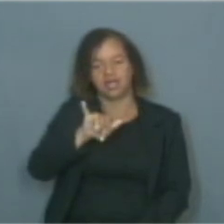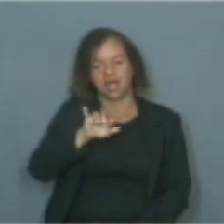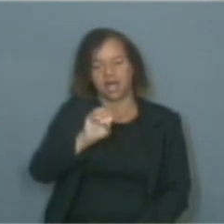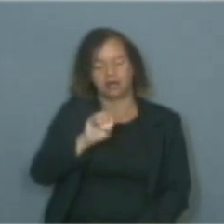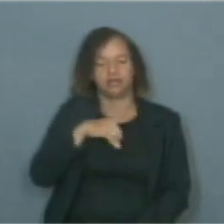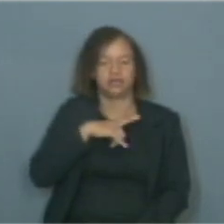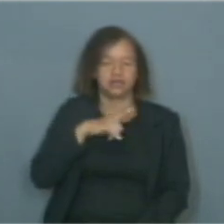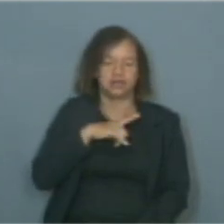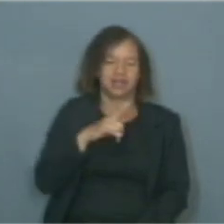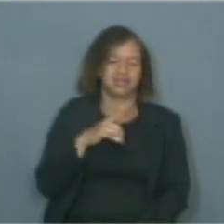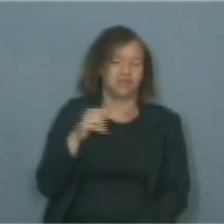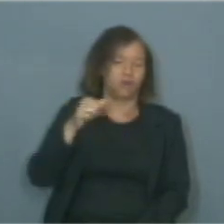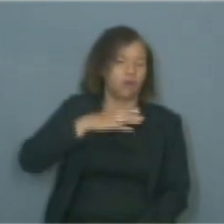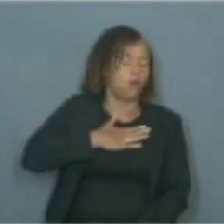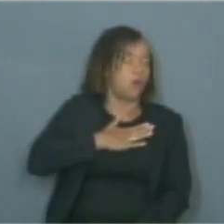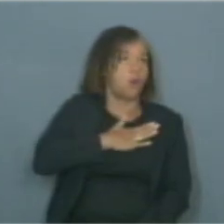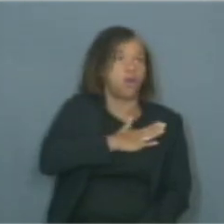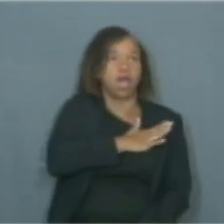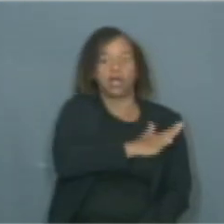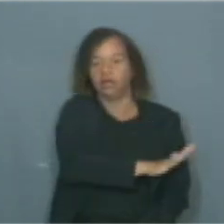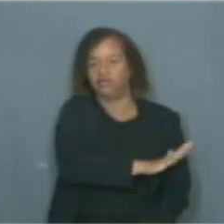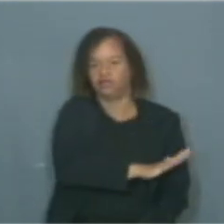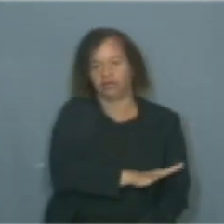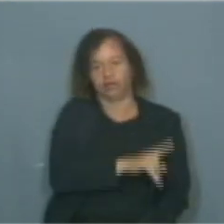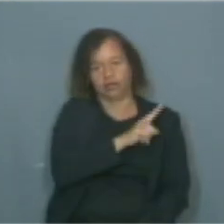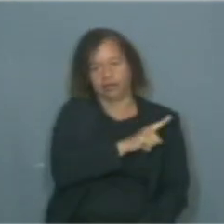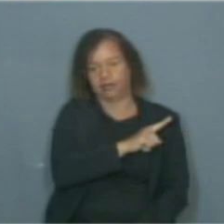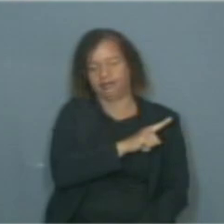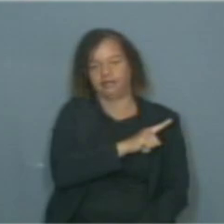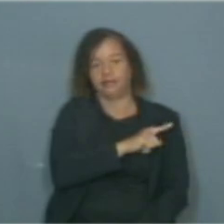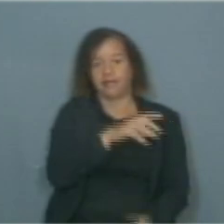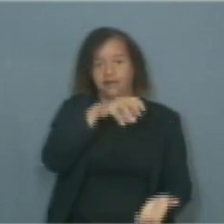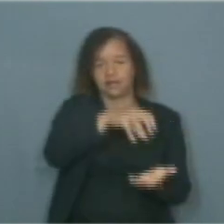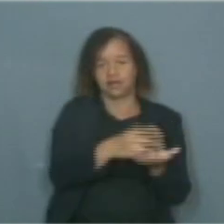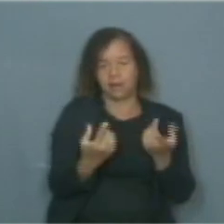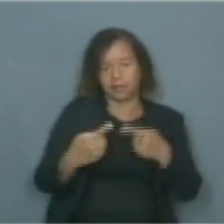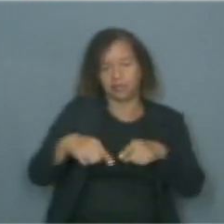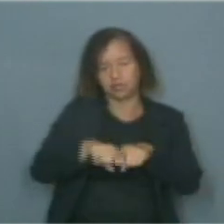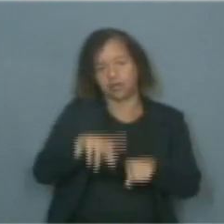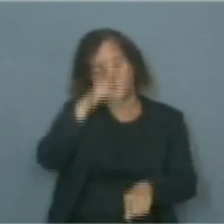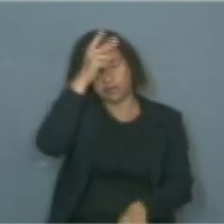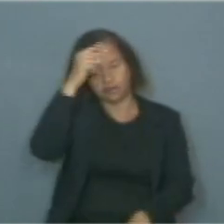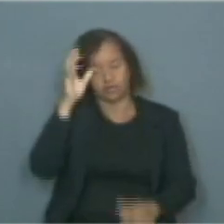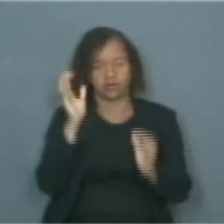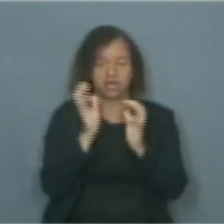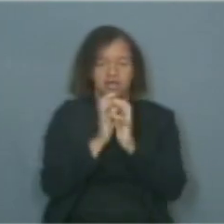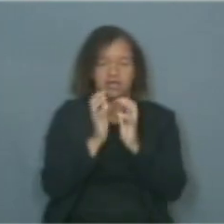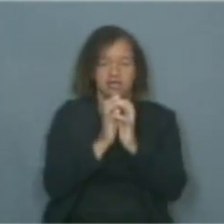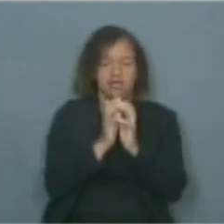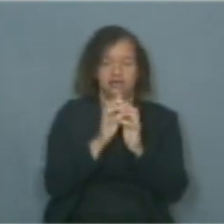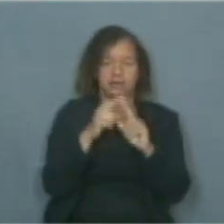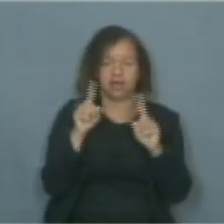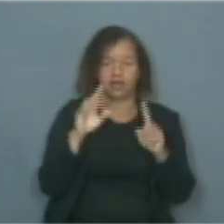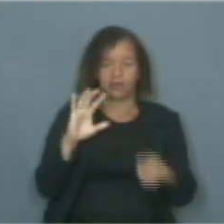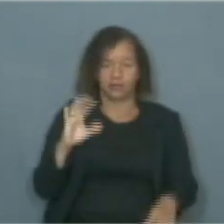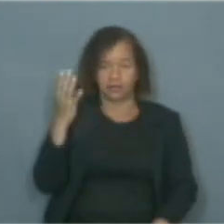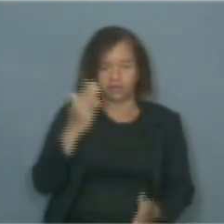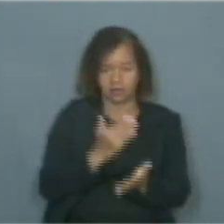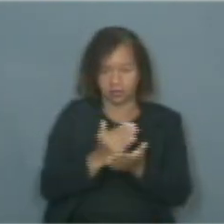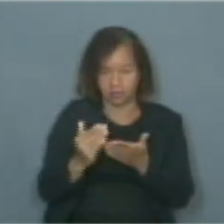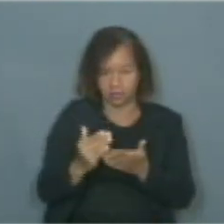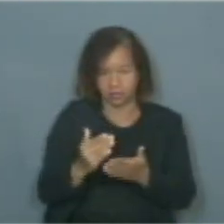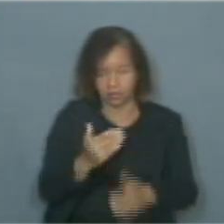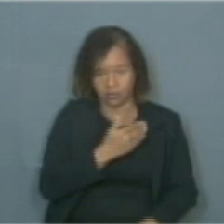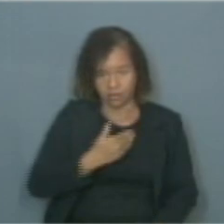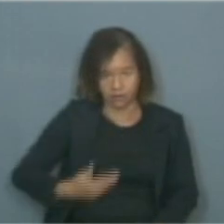funcionando precariamente. Era um centro que funcionava em parceria com a Prefeitura do Recife. E sabe o que foi feito no início do